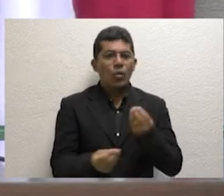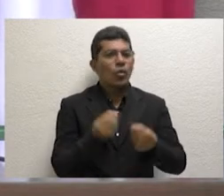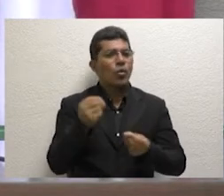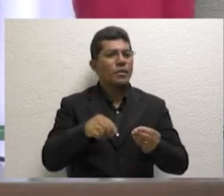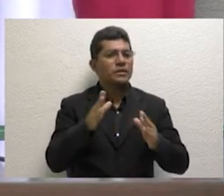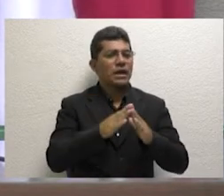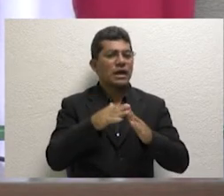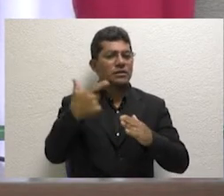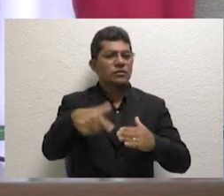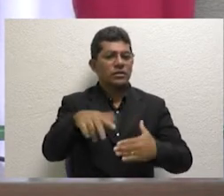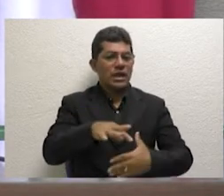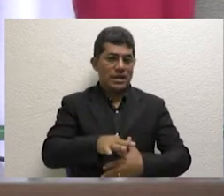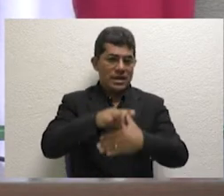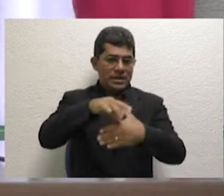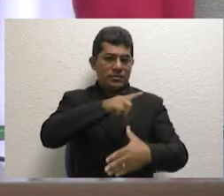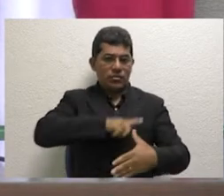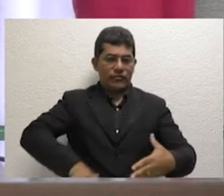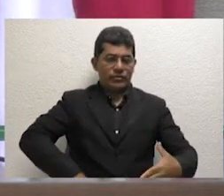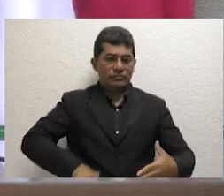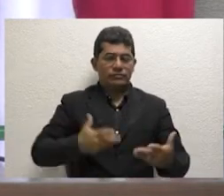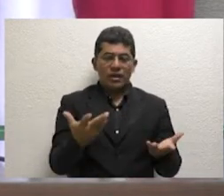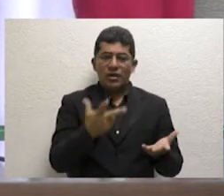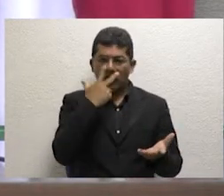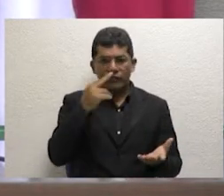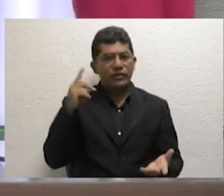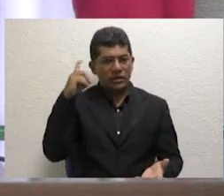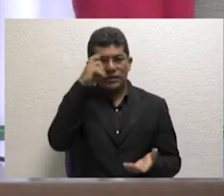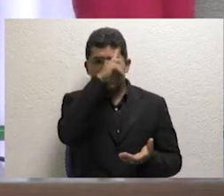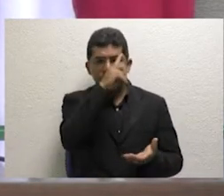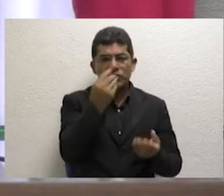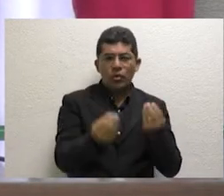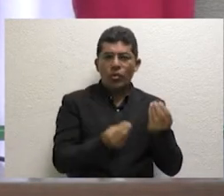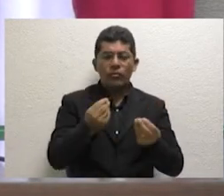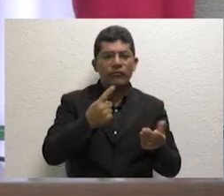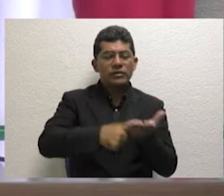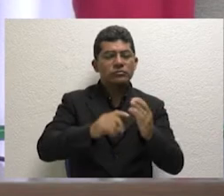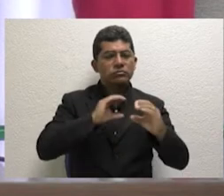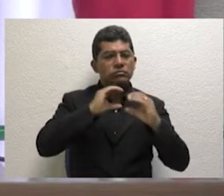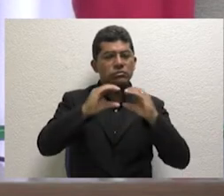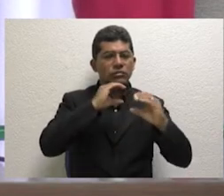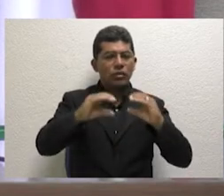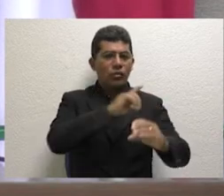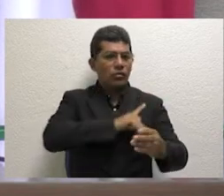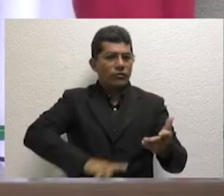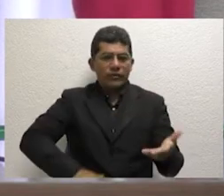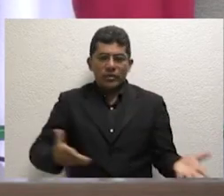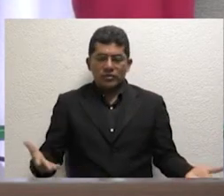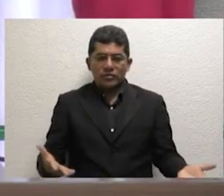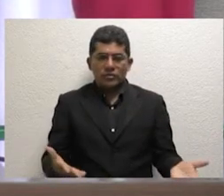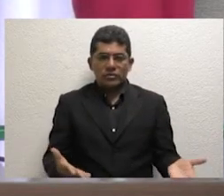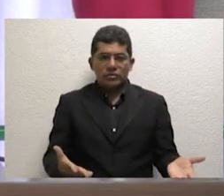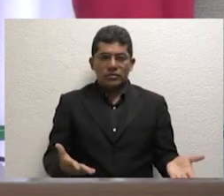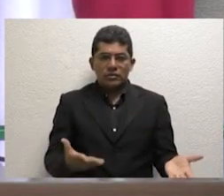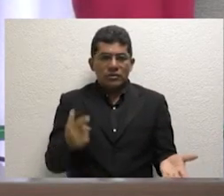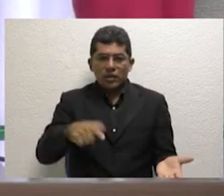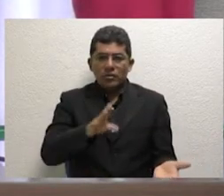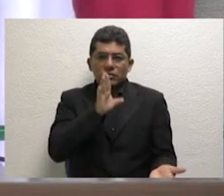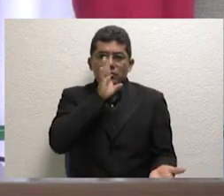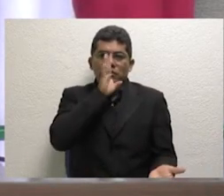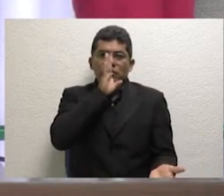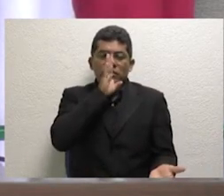o líder de governo fica difícil a gente fazer interlocução com o governo que está mudo aqui